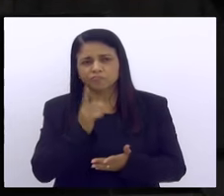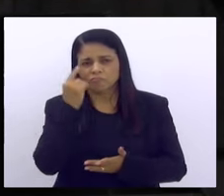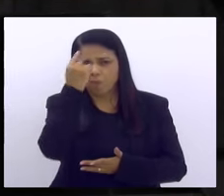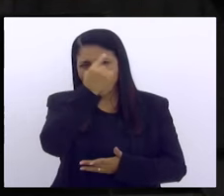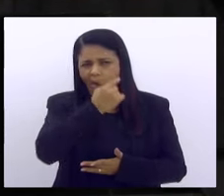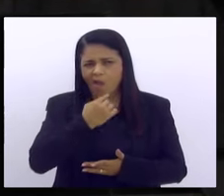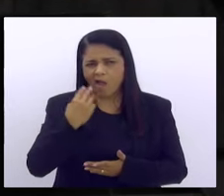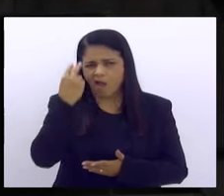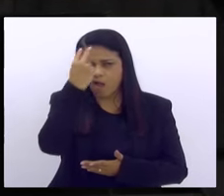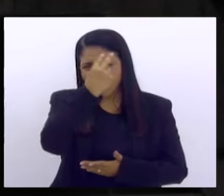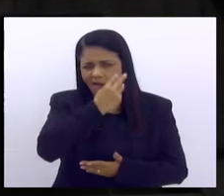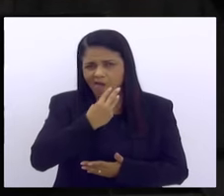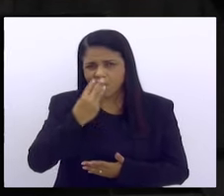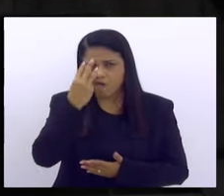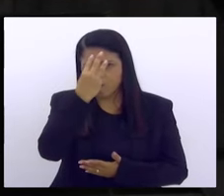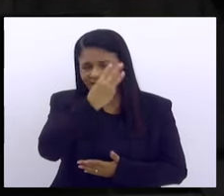horas.